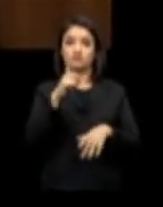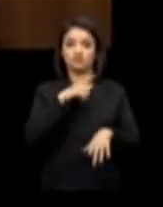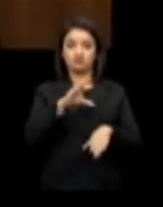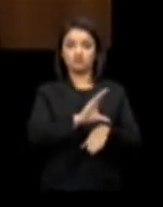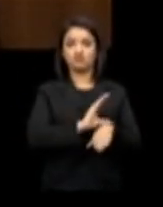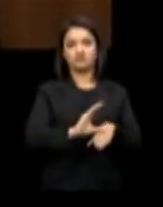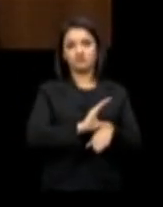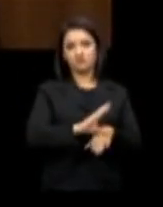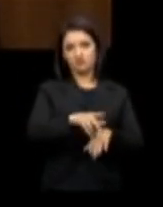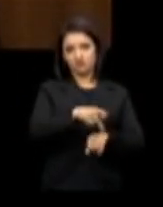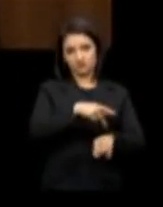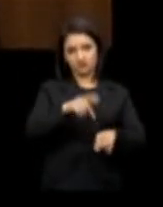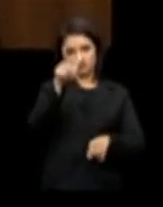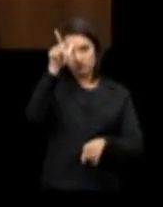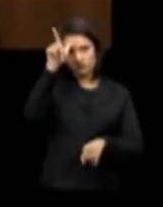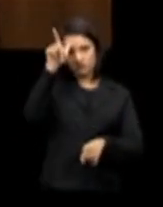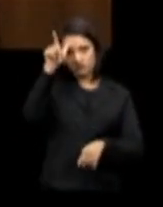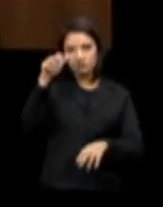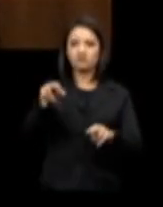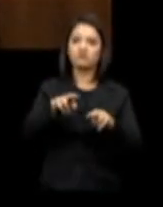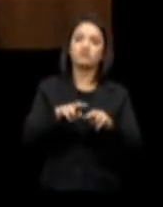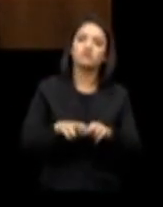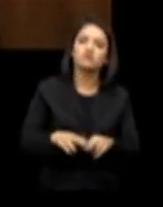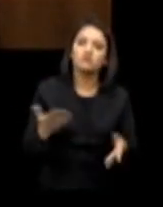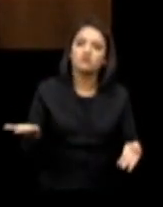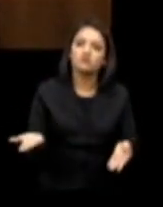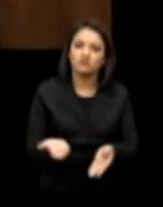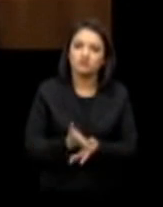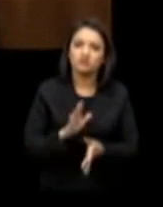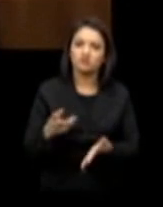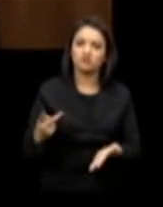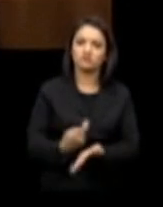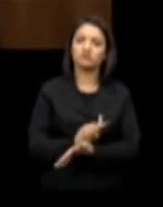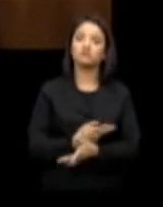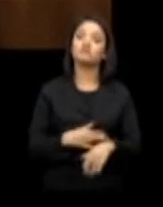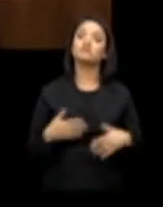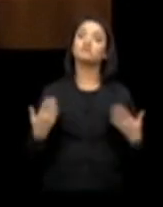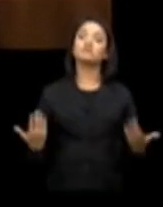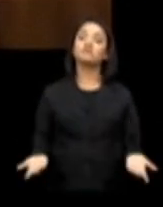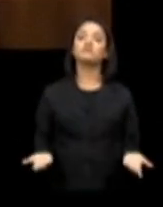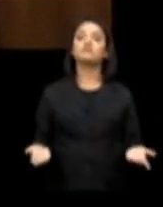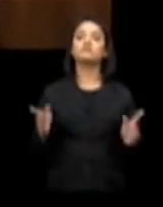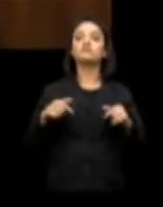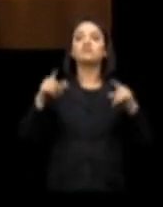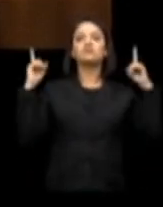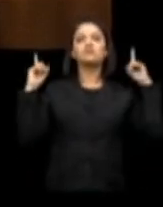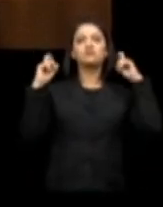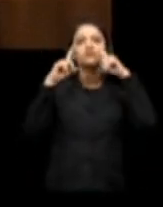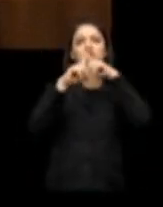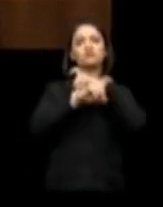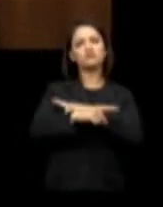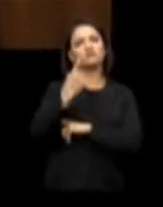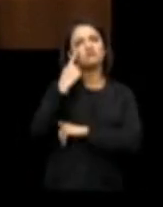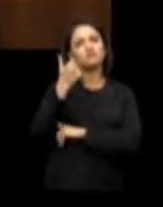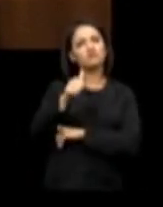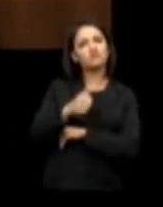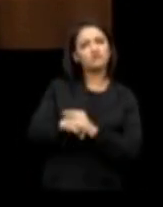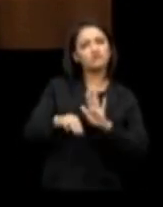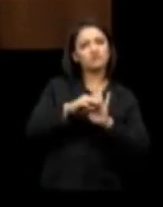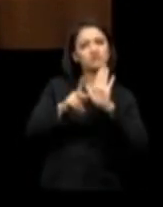Constitucional Alemã a partir do julgamento da Constituição. No caso concreto, seria bastante difícil analisar a medida